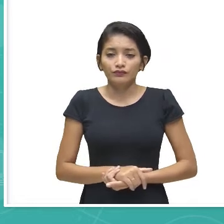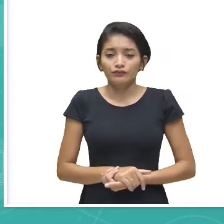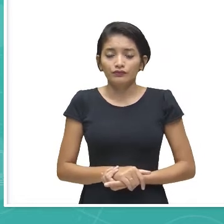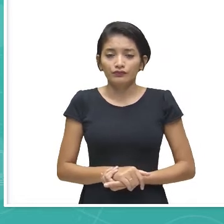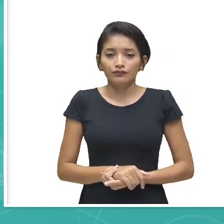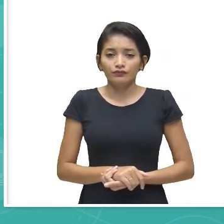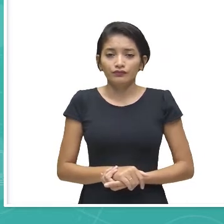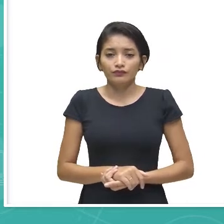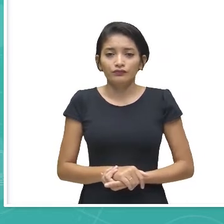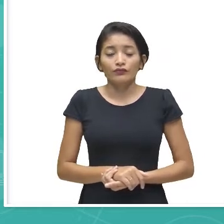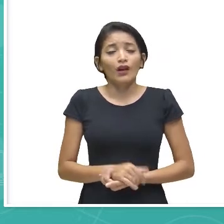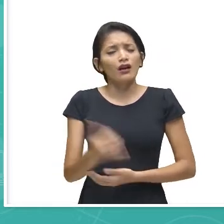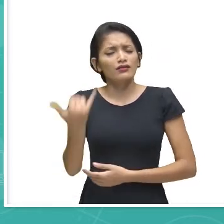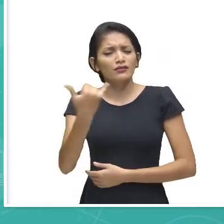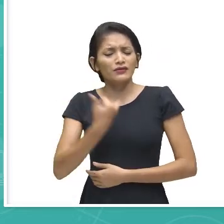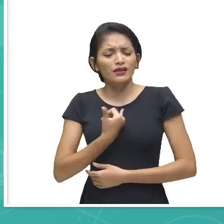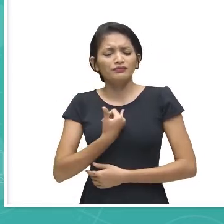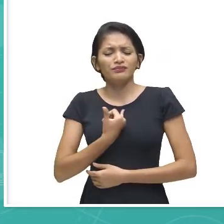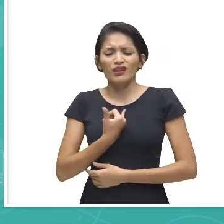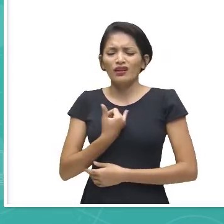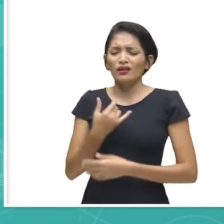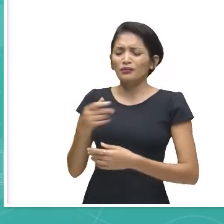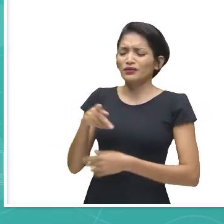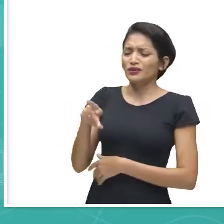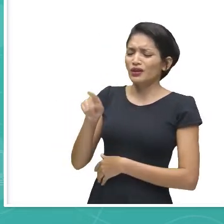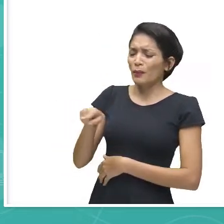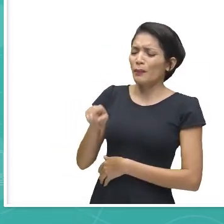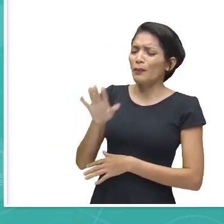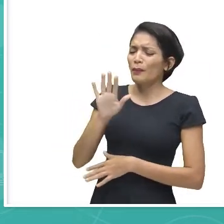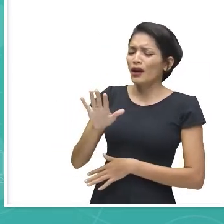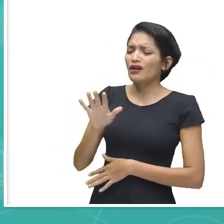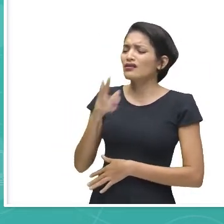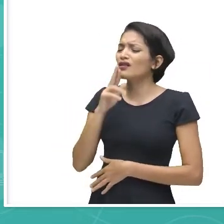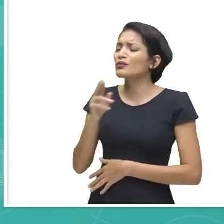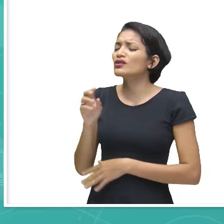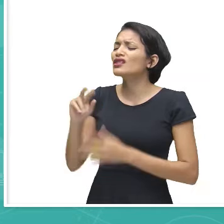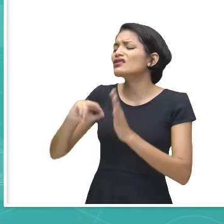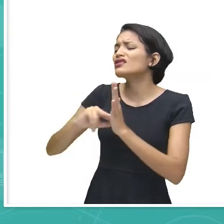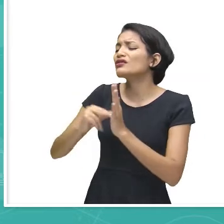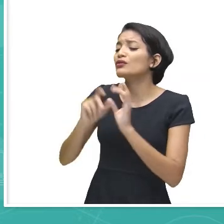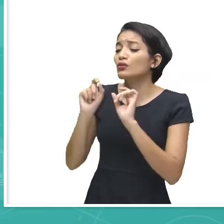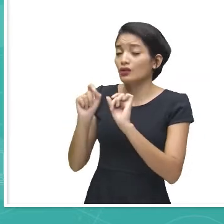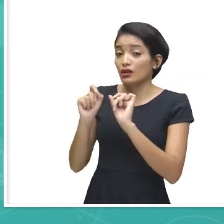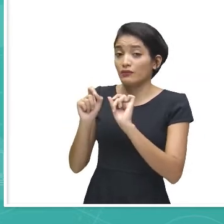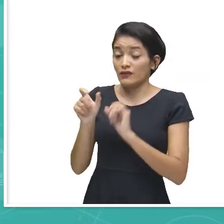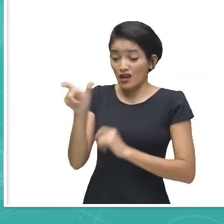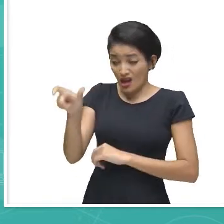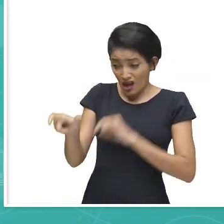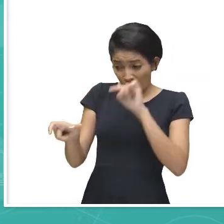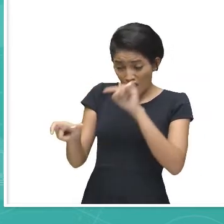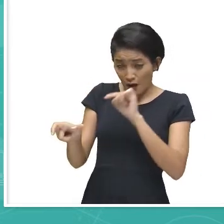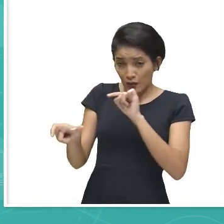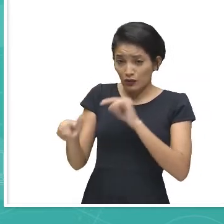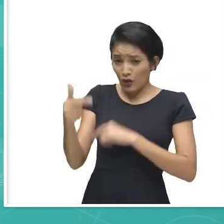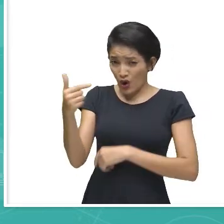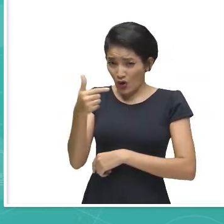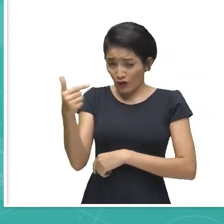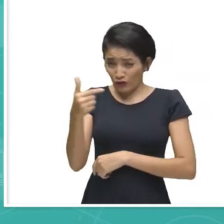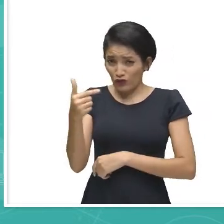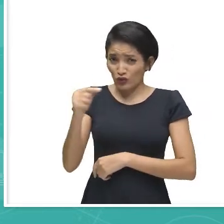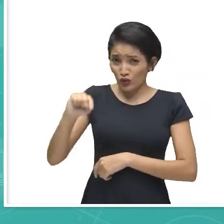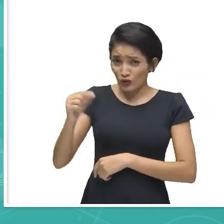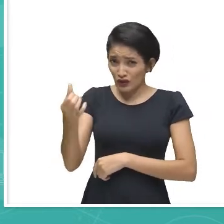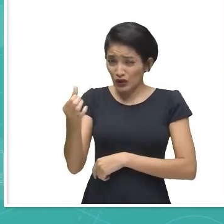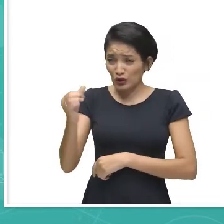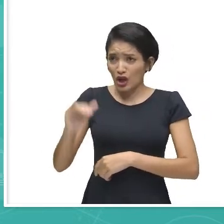E aí vocês vão me dizer, professora, esse resultado quer me dizer o quê? Que essa pessoa está 22 quilos acima do